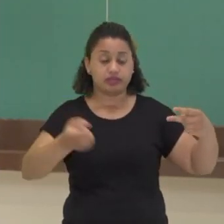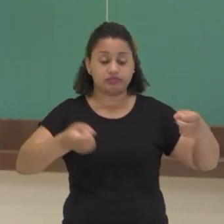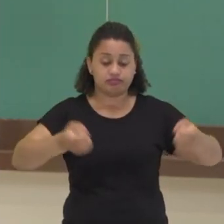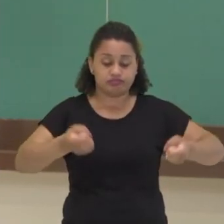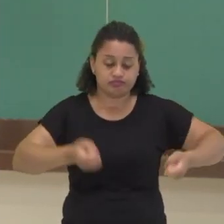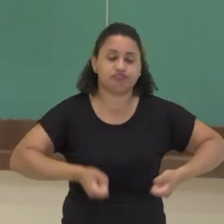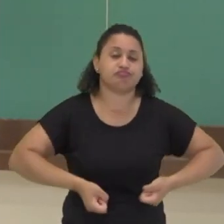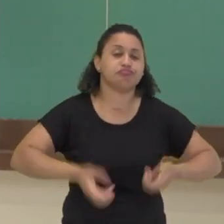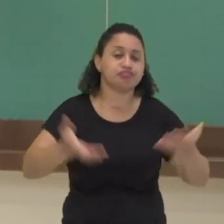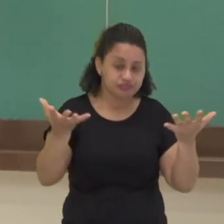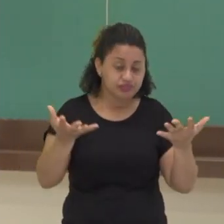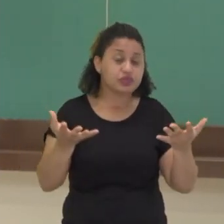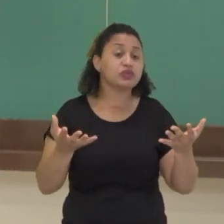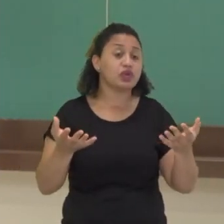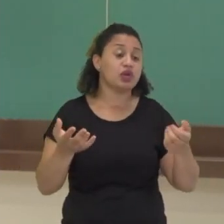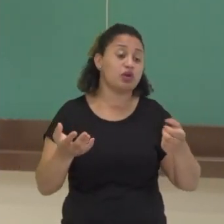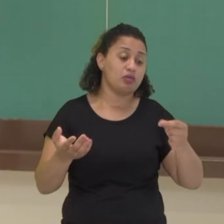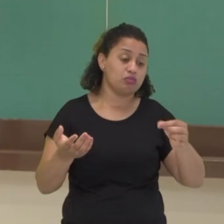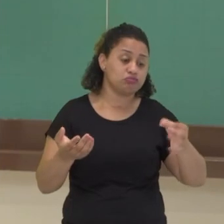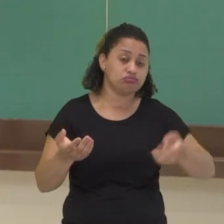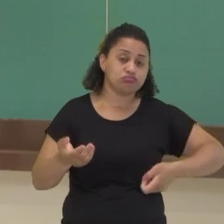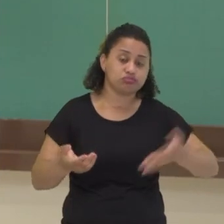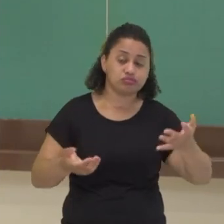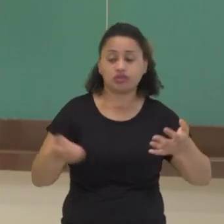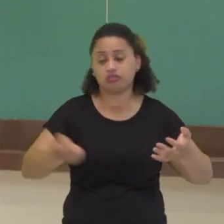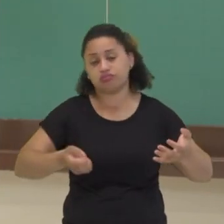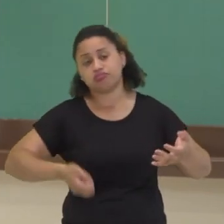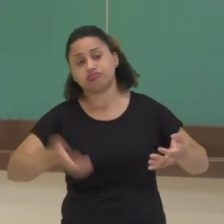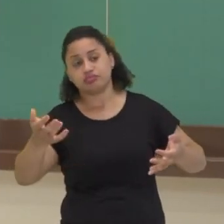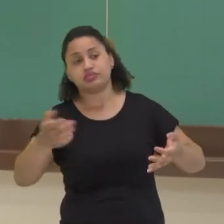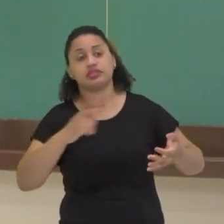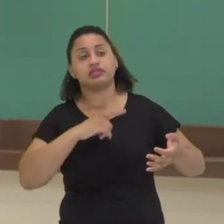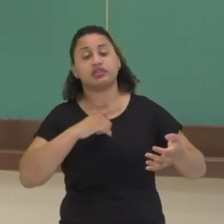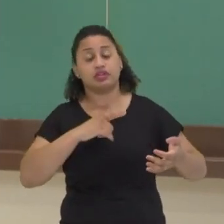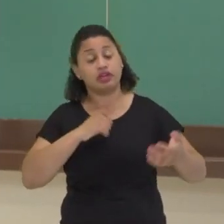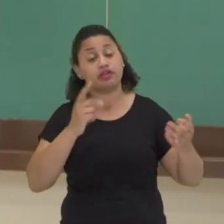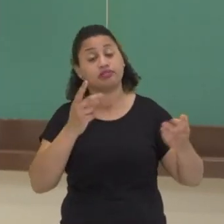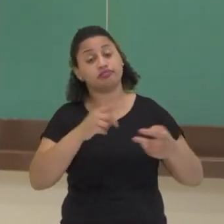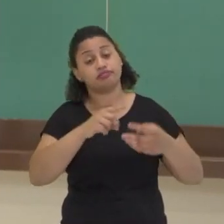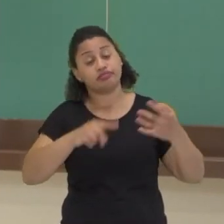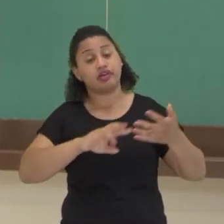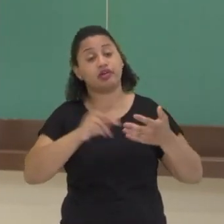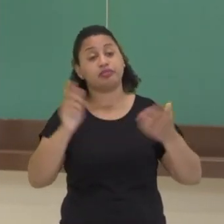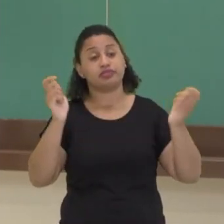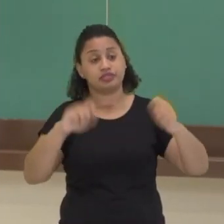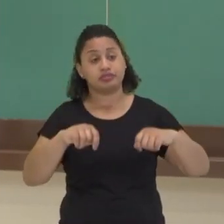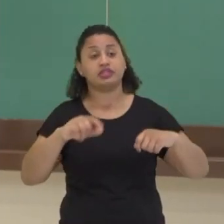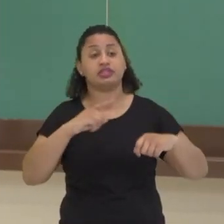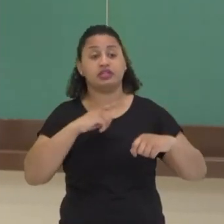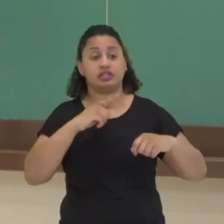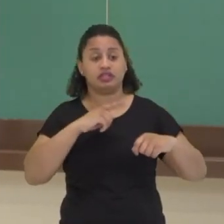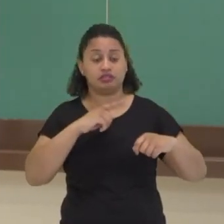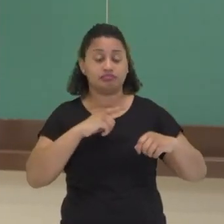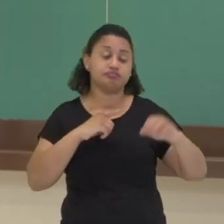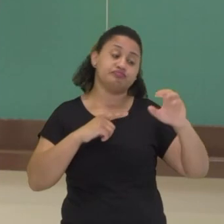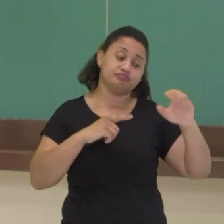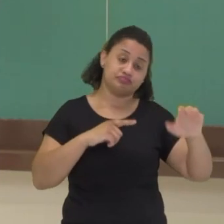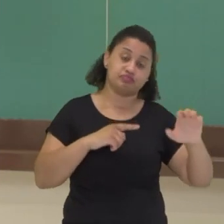para o resultado. Mas e se eu usar um esquema? Como é que ele ficaria? Então, eu tenho a cara e a coroa, que